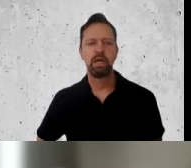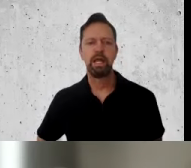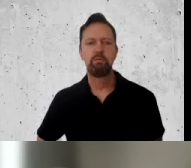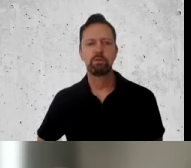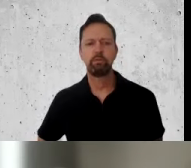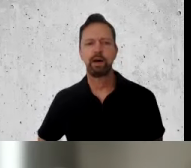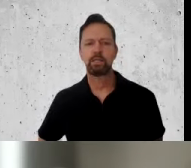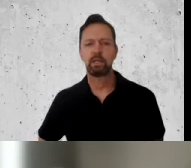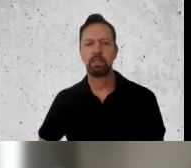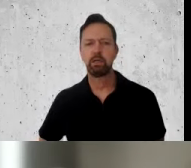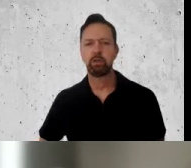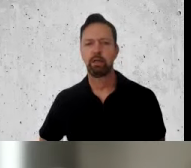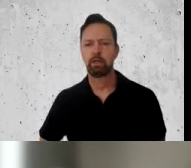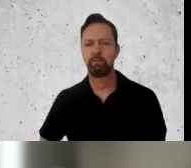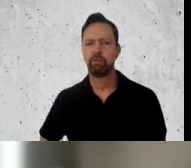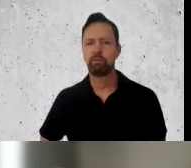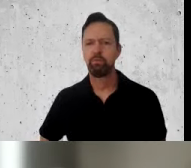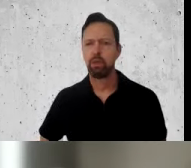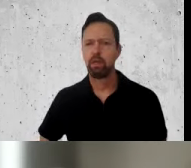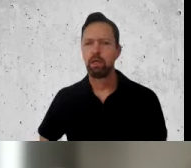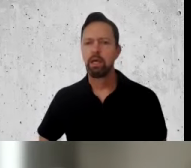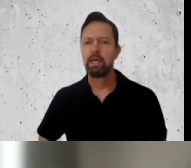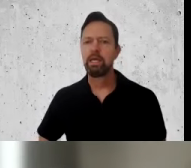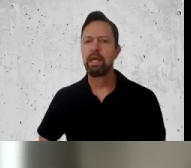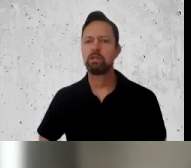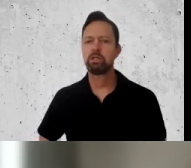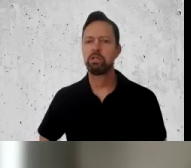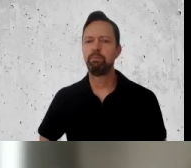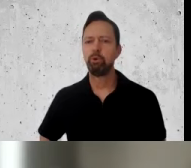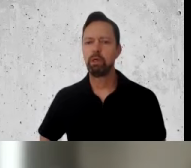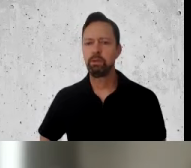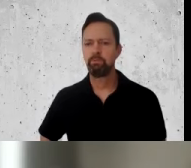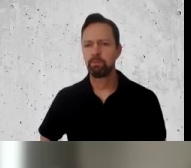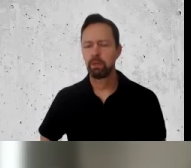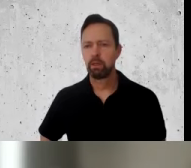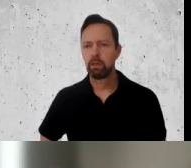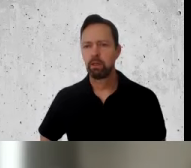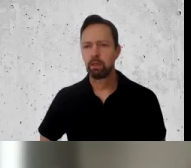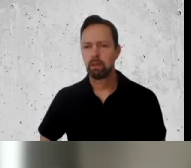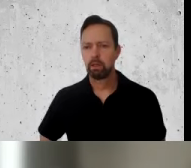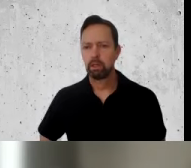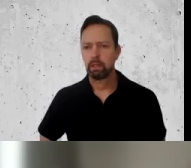insumos, ele mesmo faz aqui dentro da firma e ele distribui.